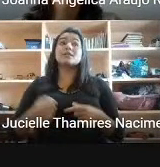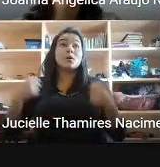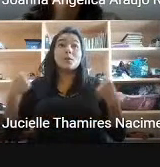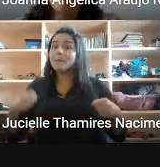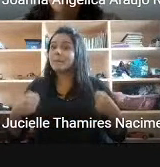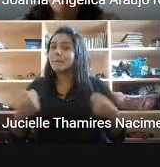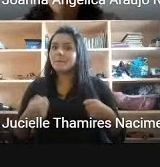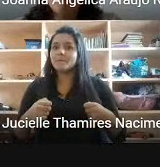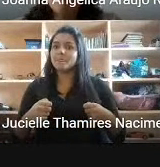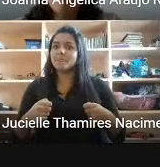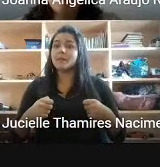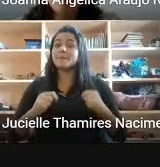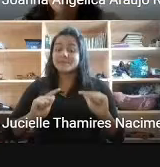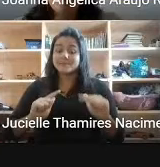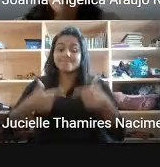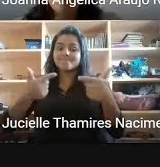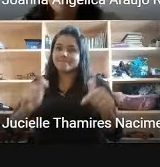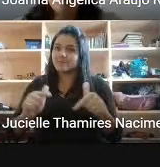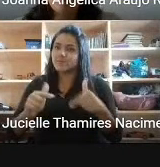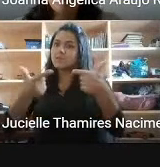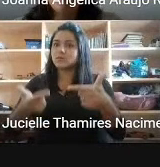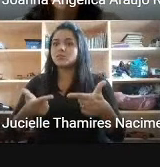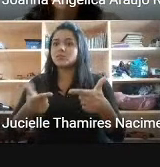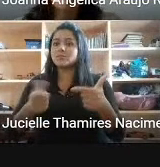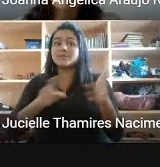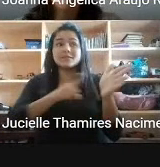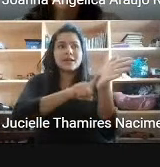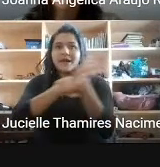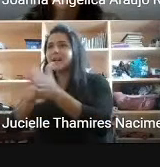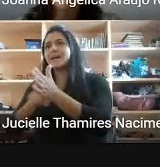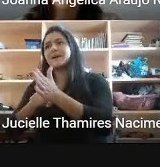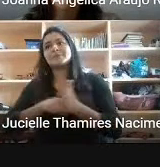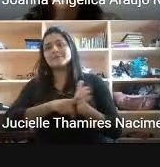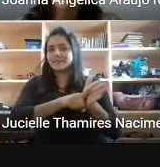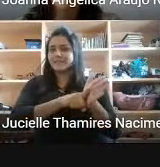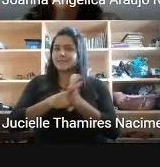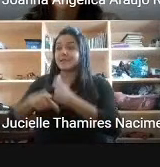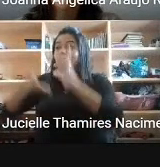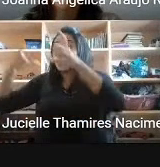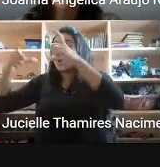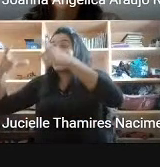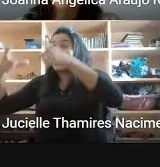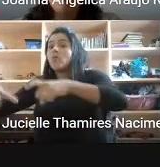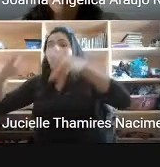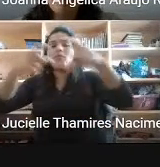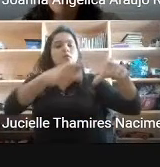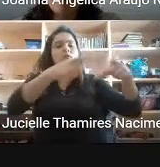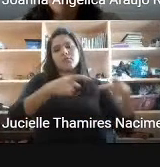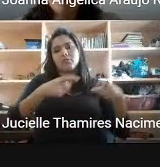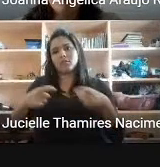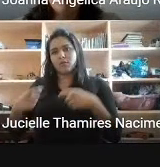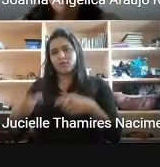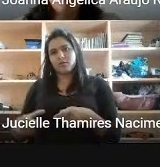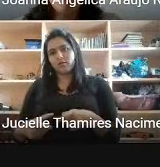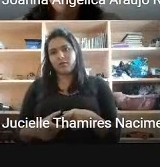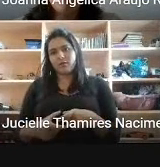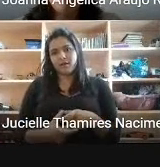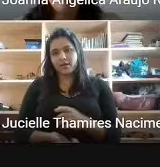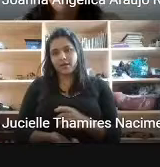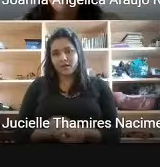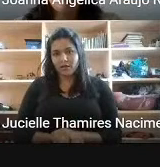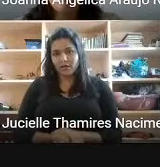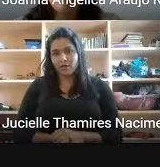outro componente é trabalhar bem o território. Quando você trouxe essas informações que você coloca no mapa e